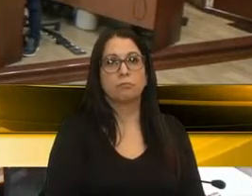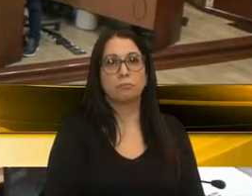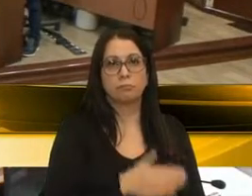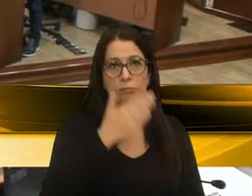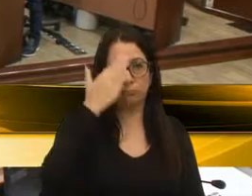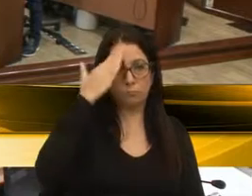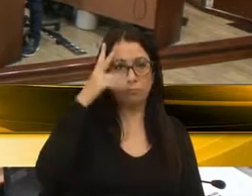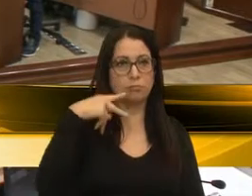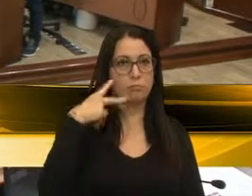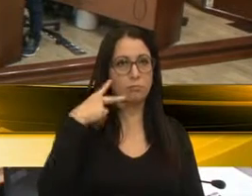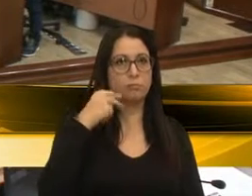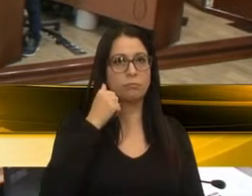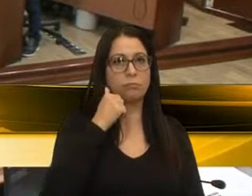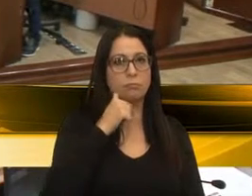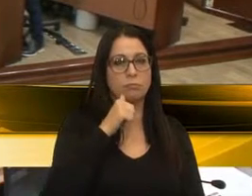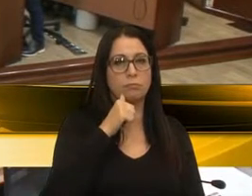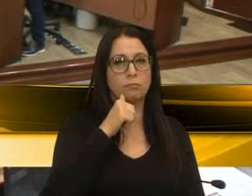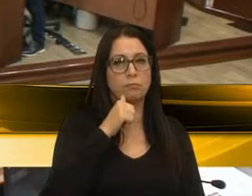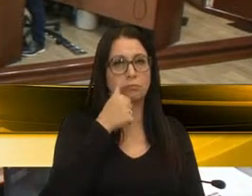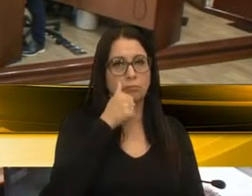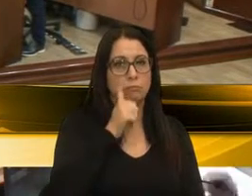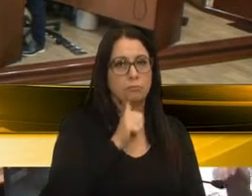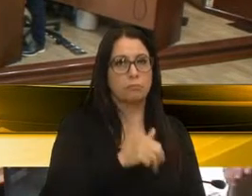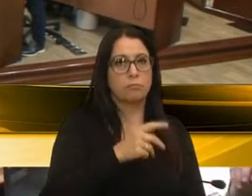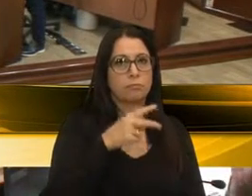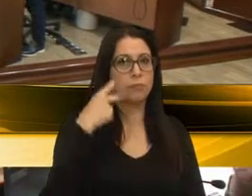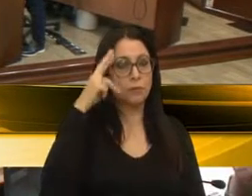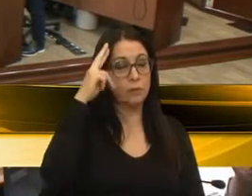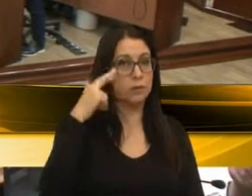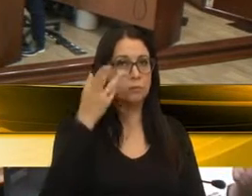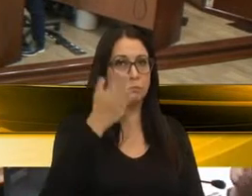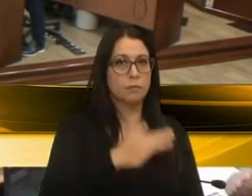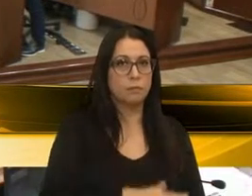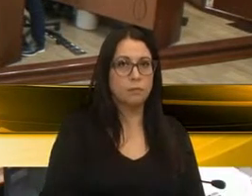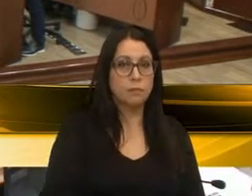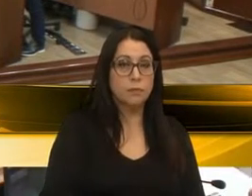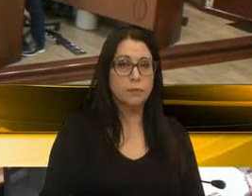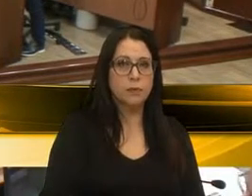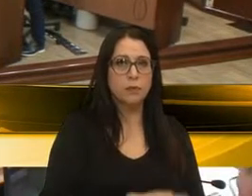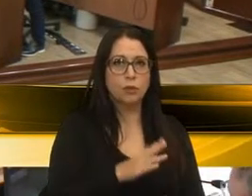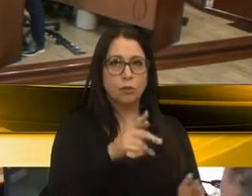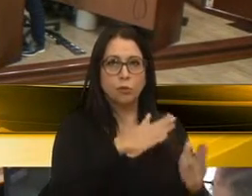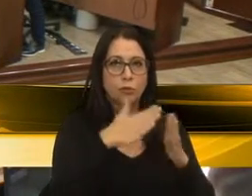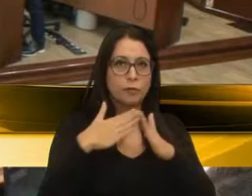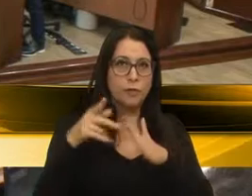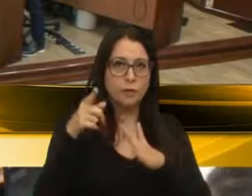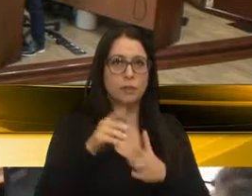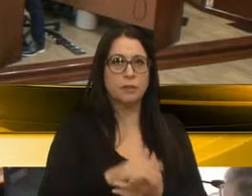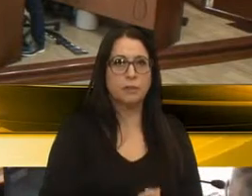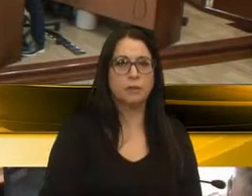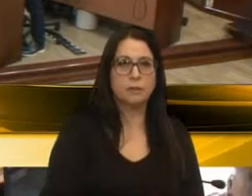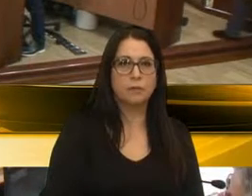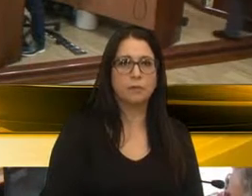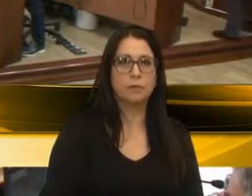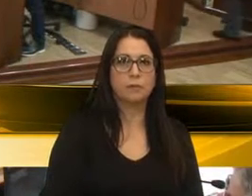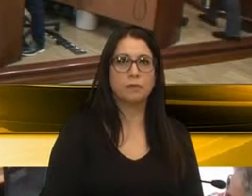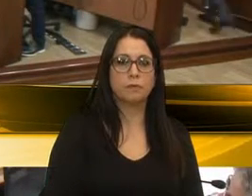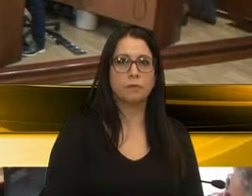Obrigado, vereadora. Vereador Rafaela, tu como vizinho ali, né? A